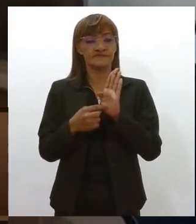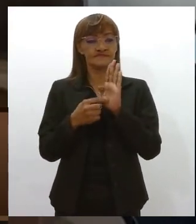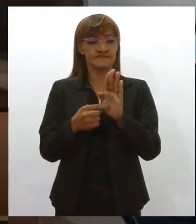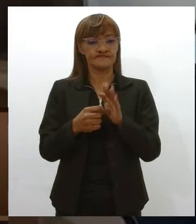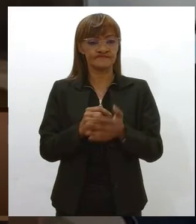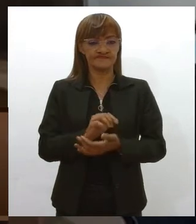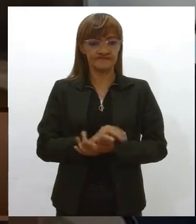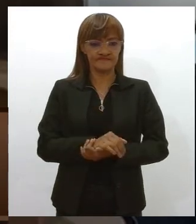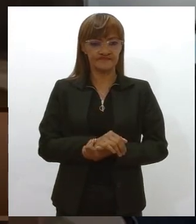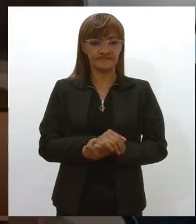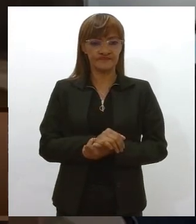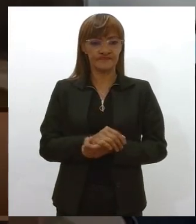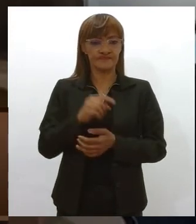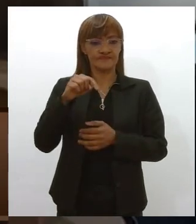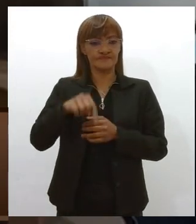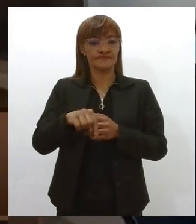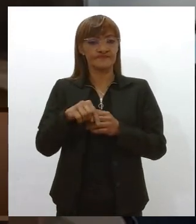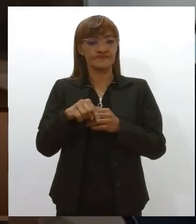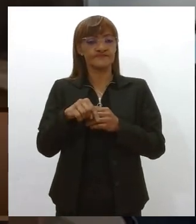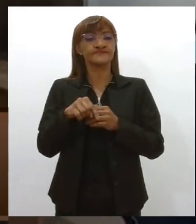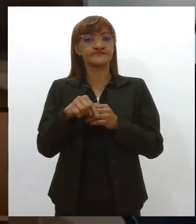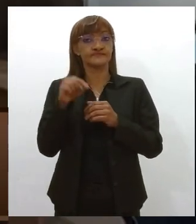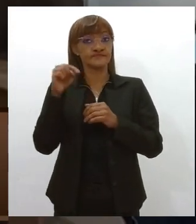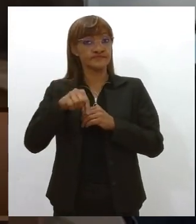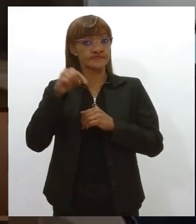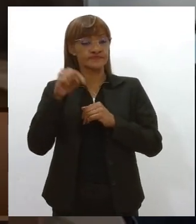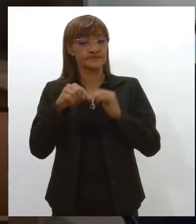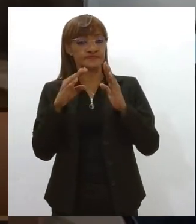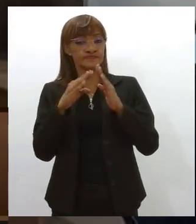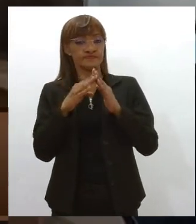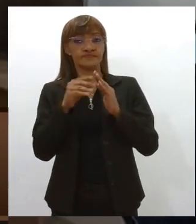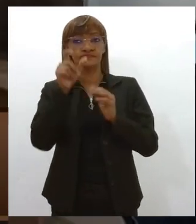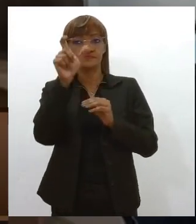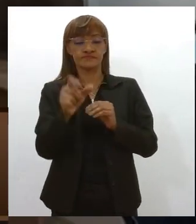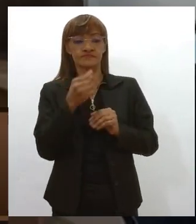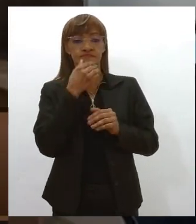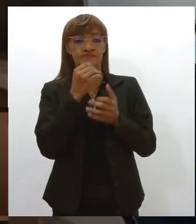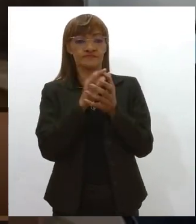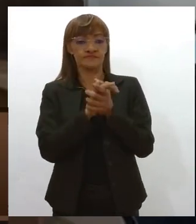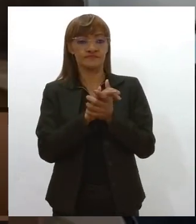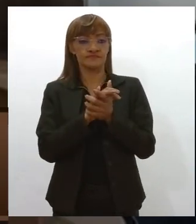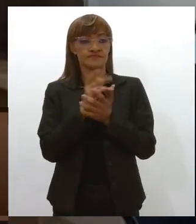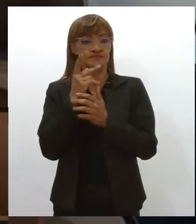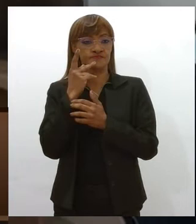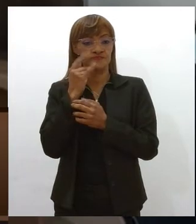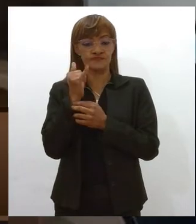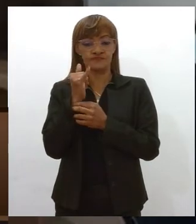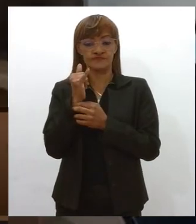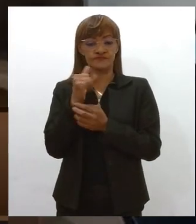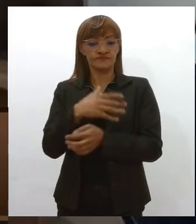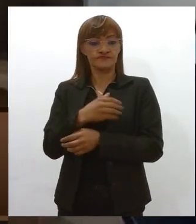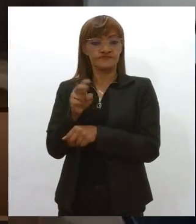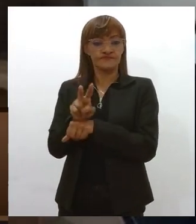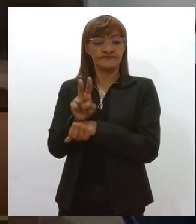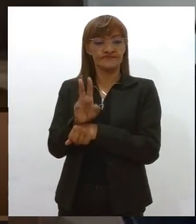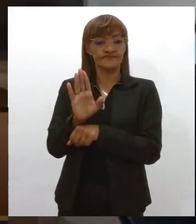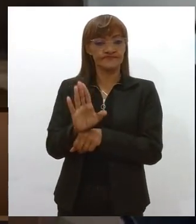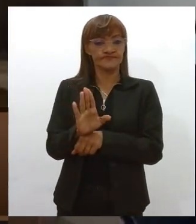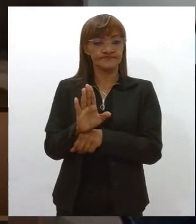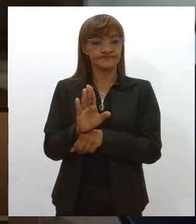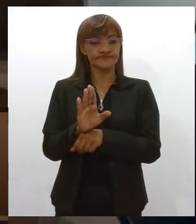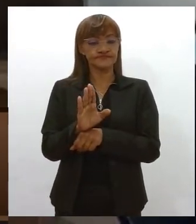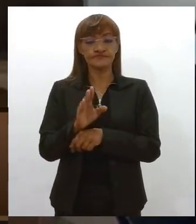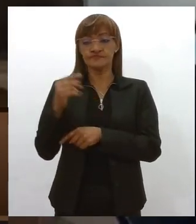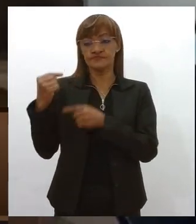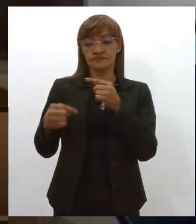de casa eu sempre disse, você não é prefeito, você é meu marido e pai dos meus filhos, você é meu parceiro. Aqui a política fica daqui de casa